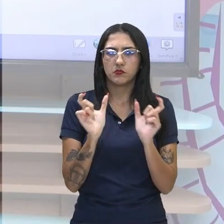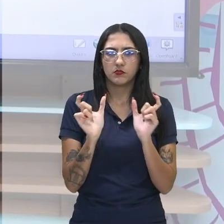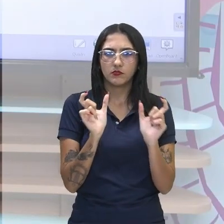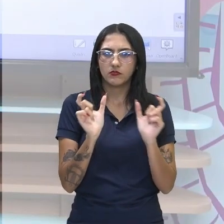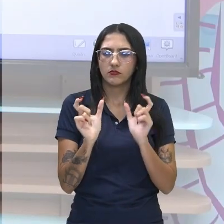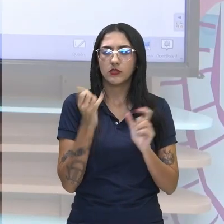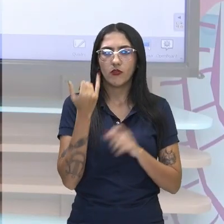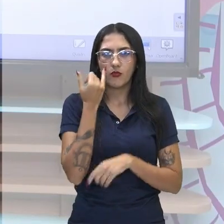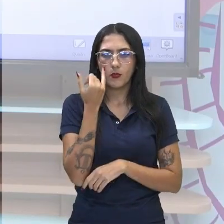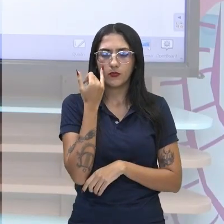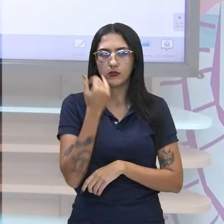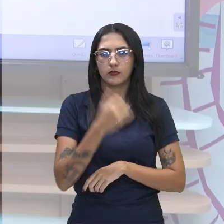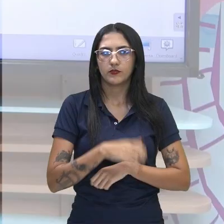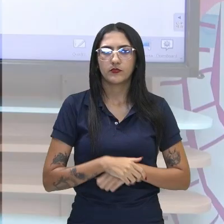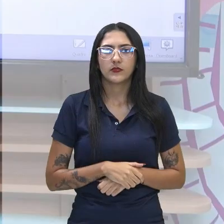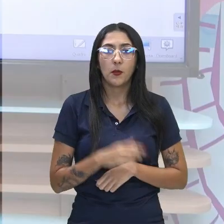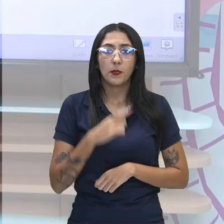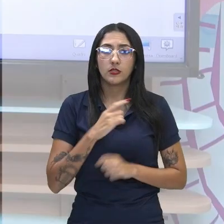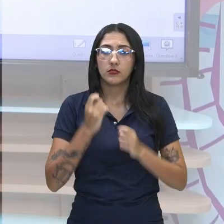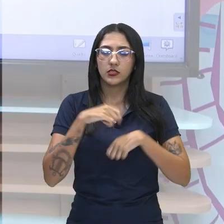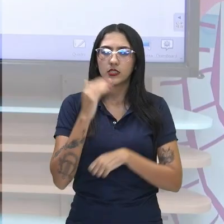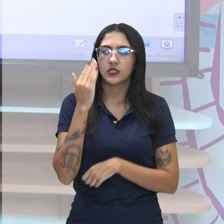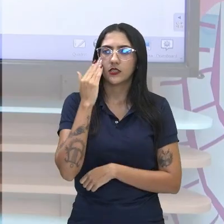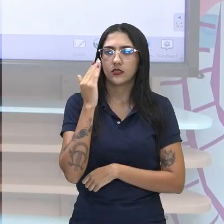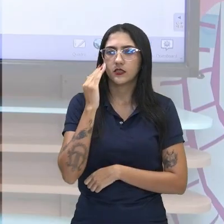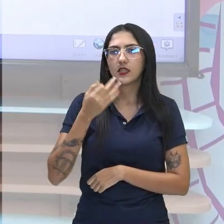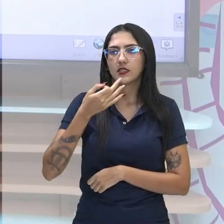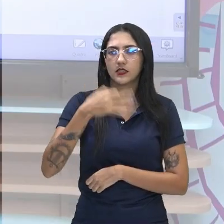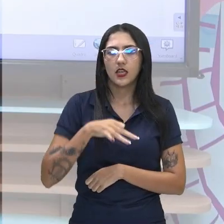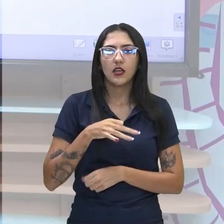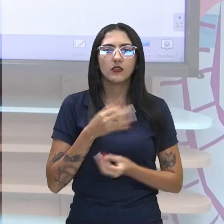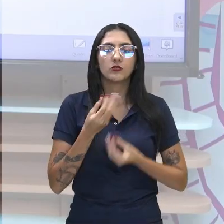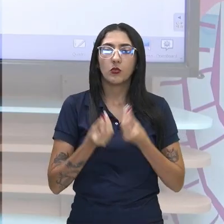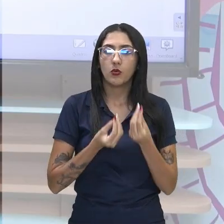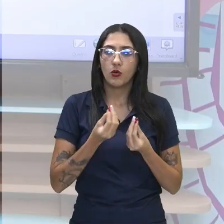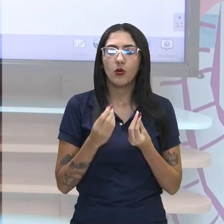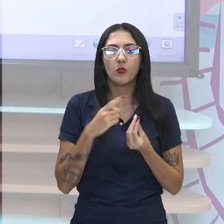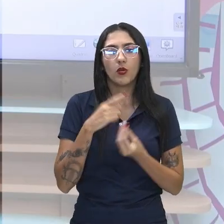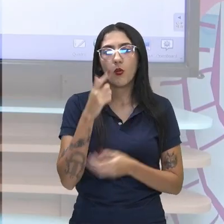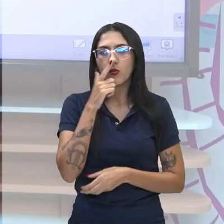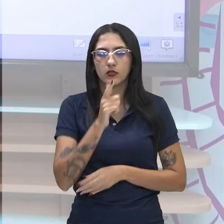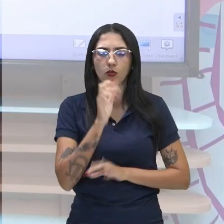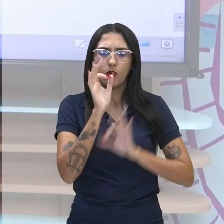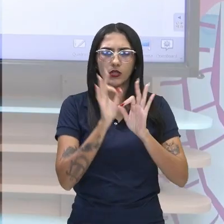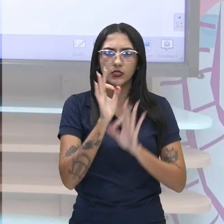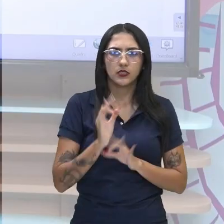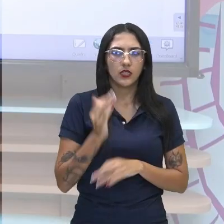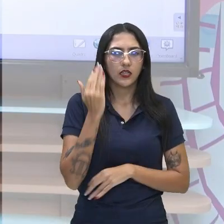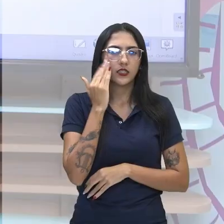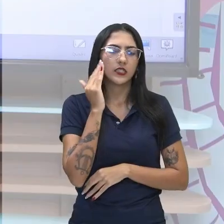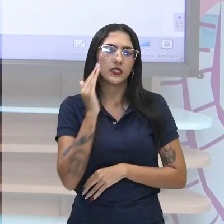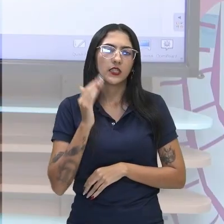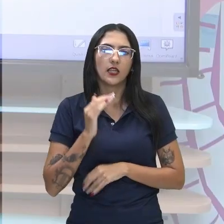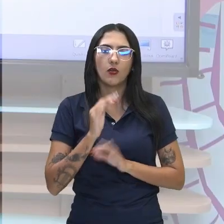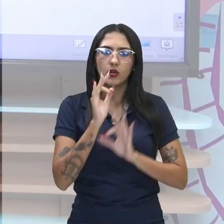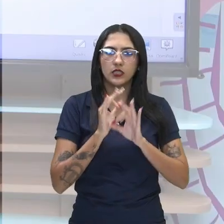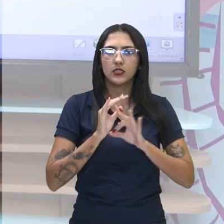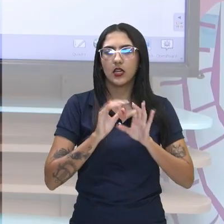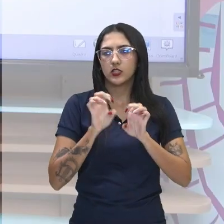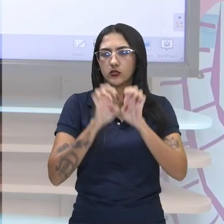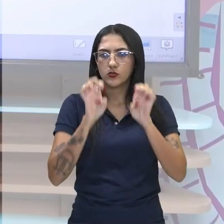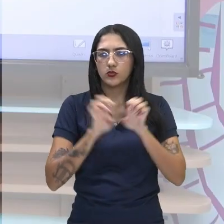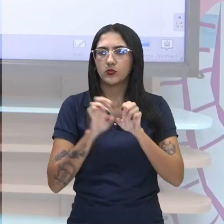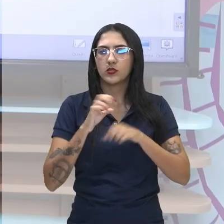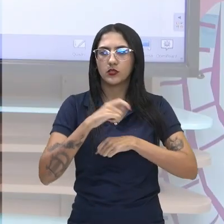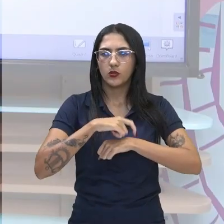informações também, para a gente entender ali e conseguir fazer o cálculo do fuso horário direitinho, tá bom? E